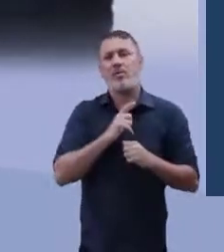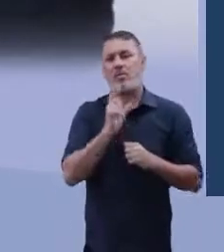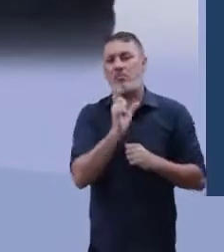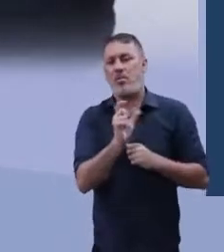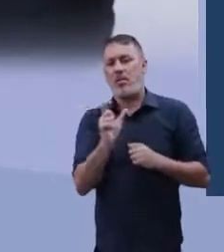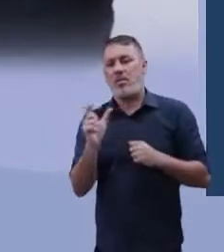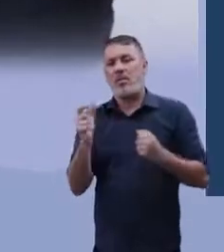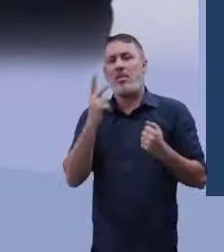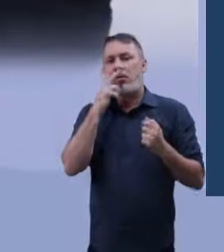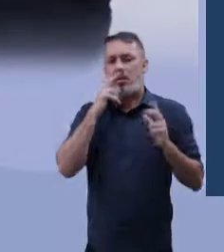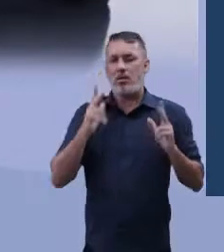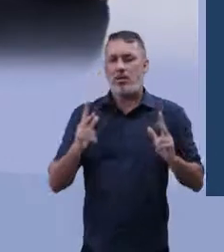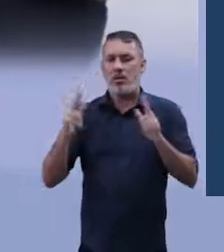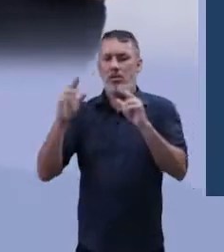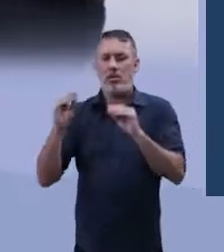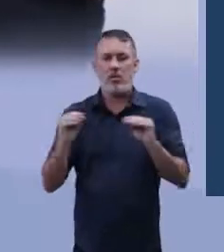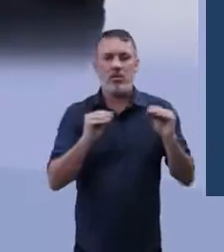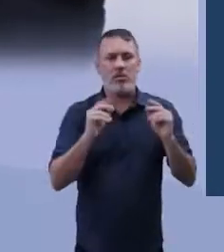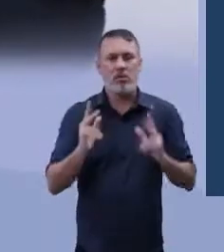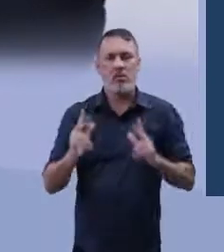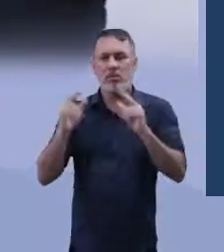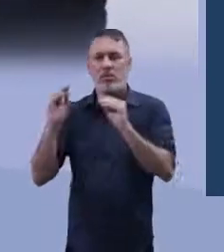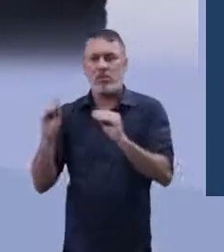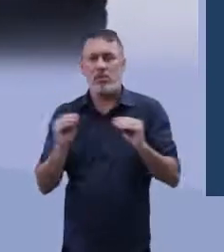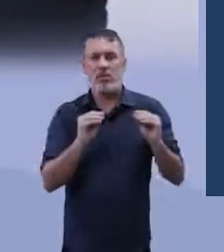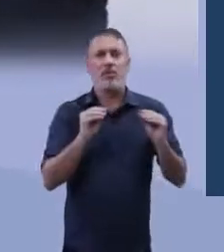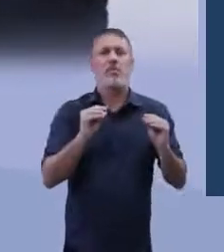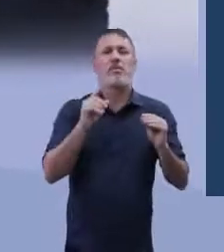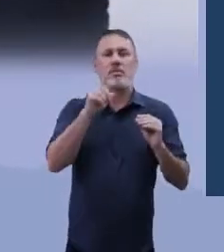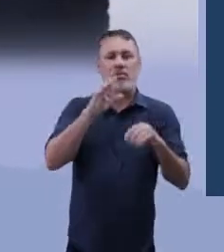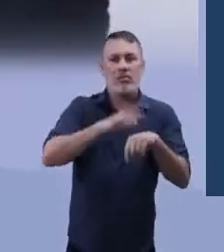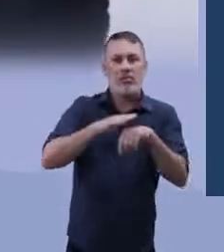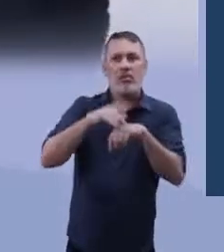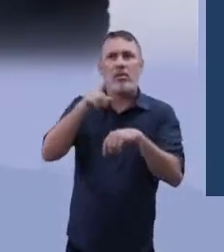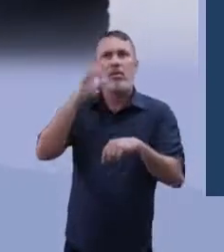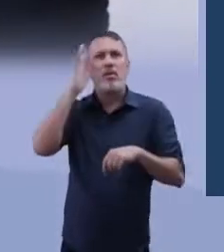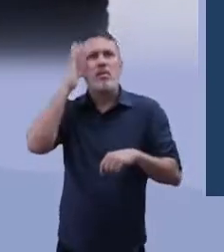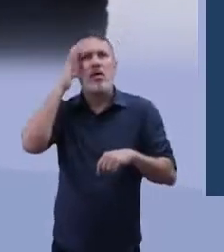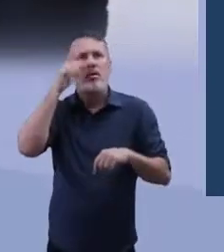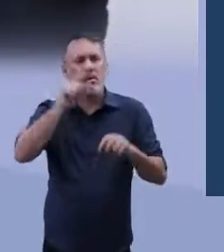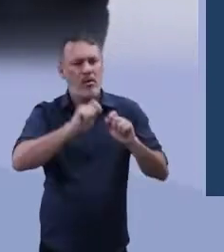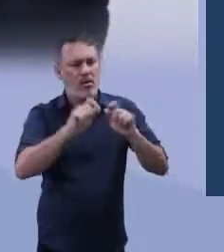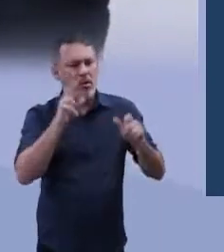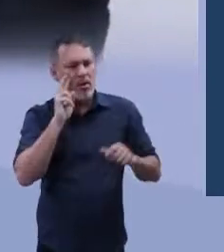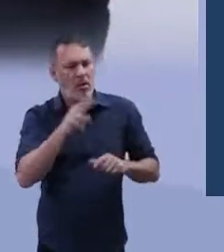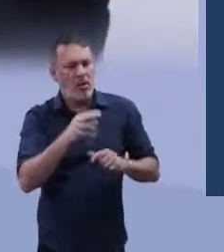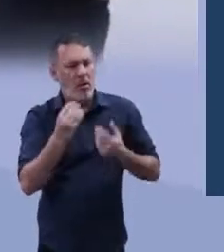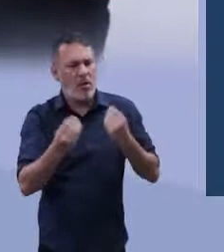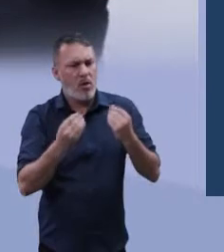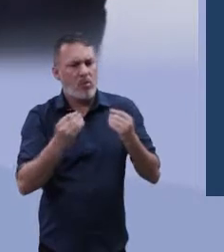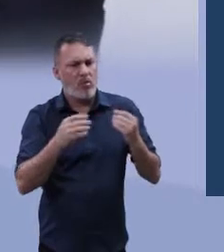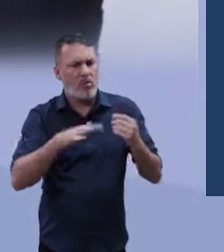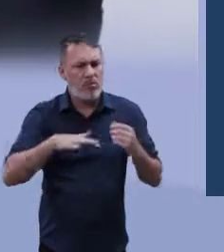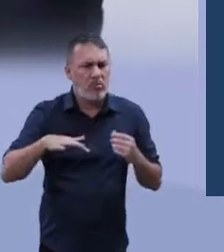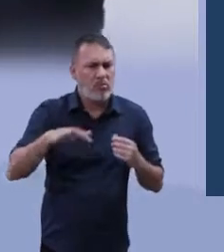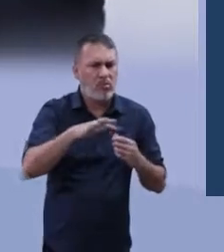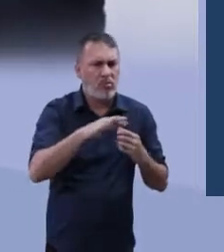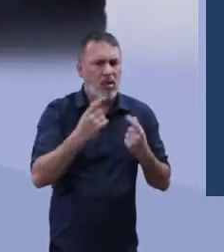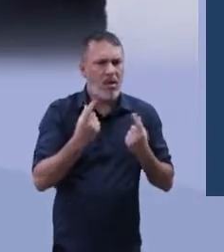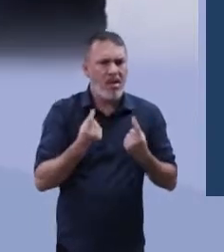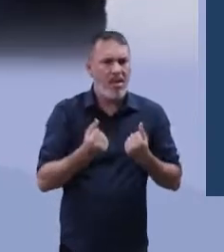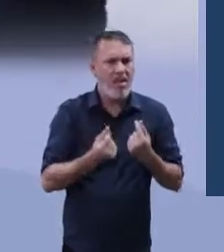em modo de recortes e você idealiza a cena de casais,